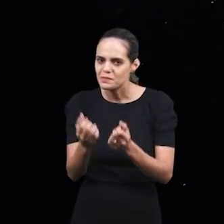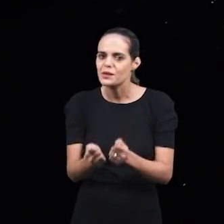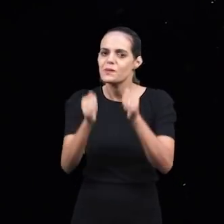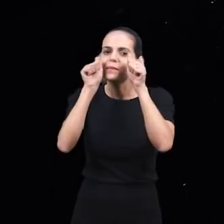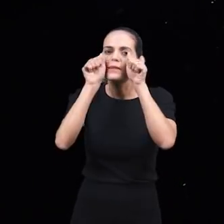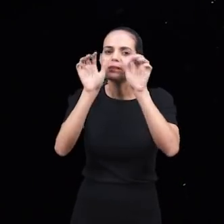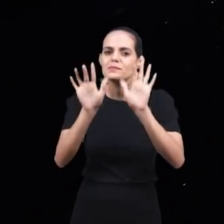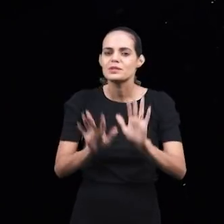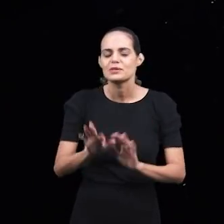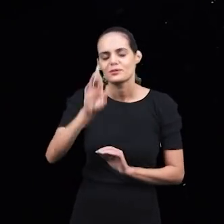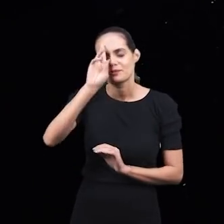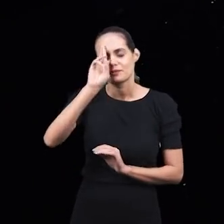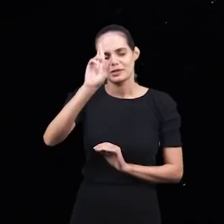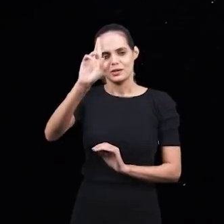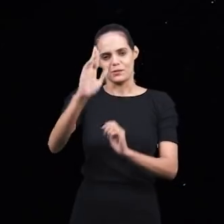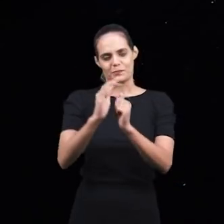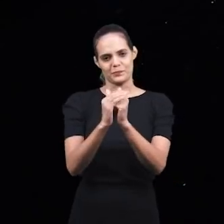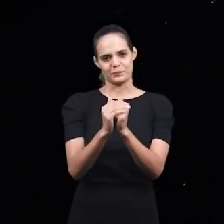Senhor.